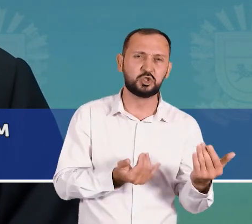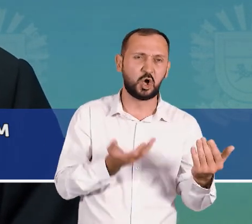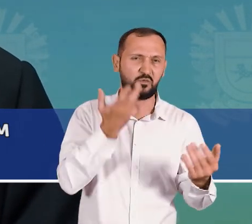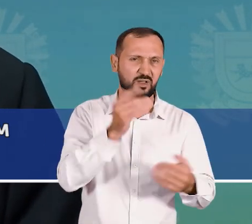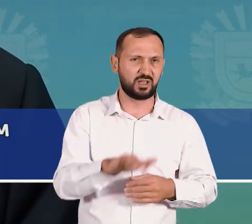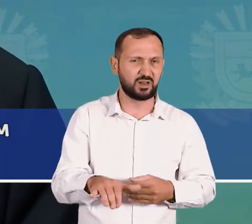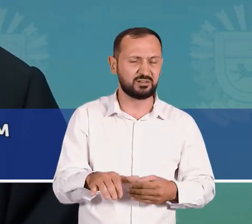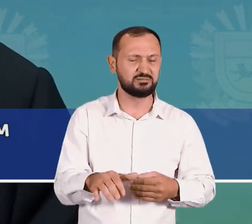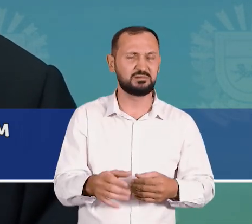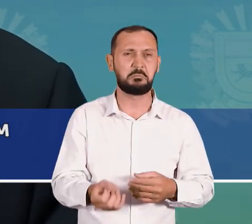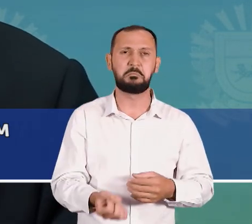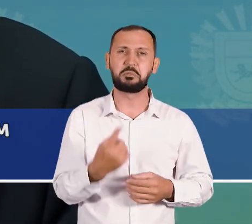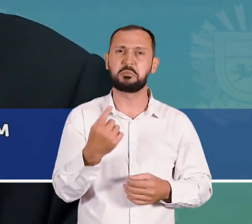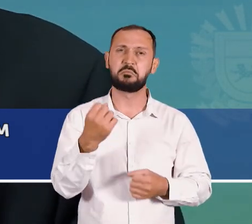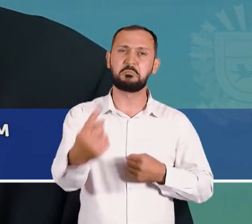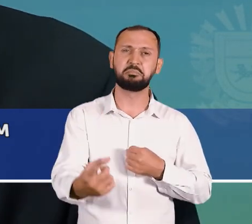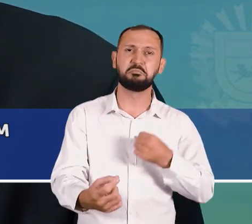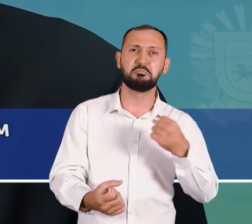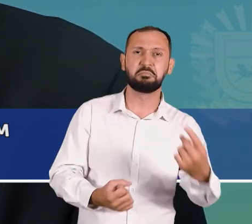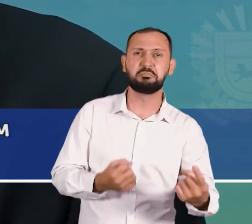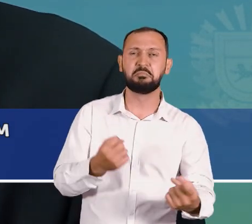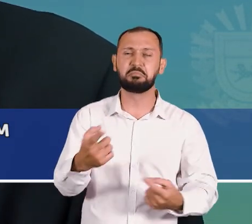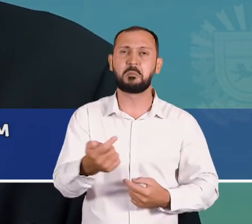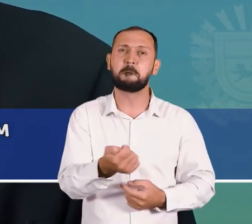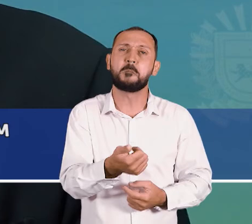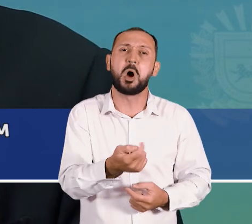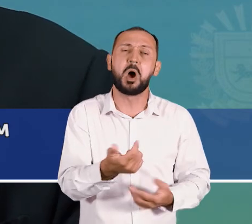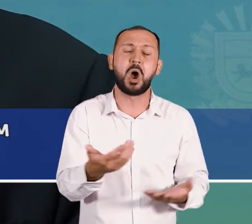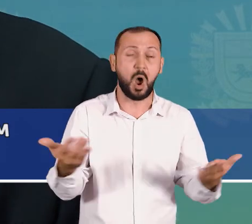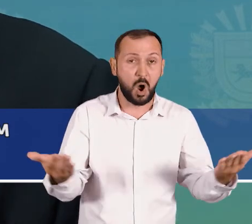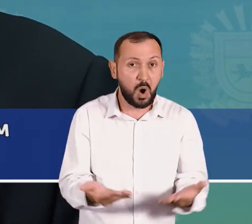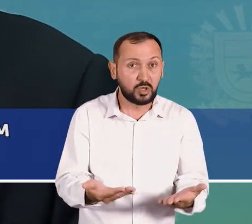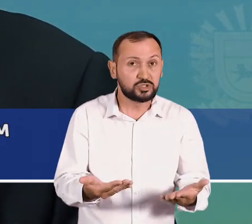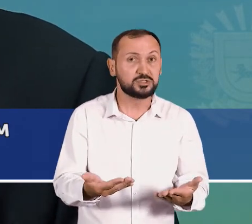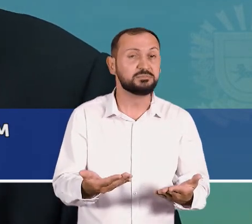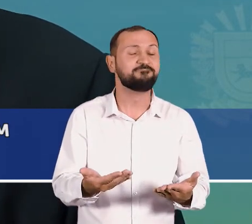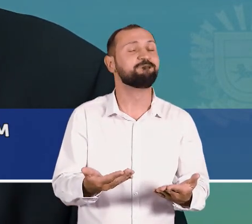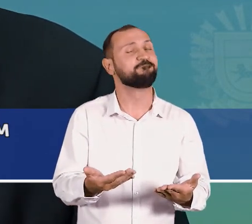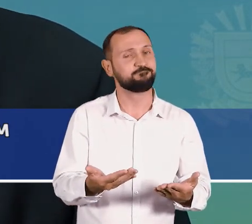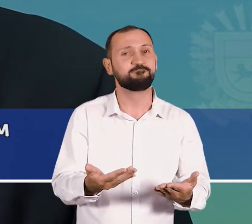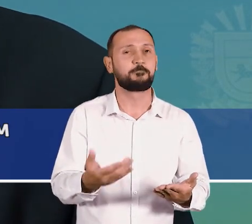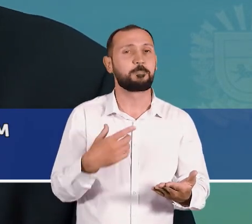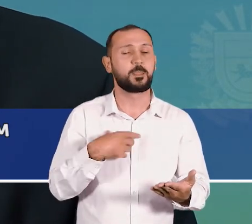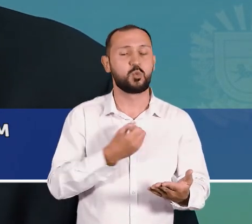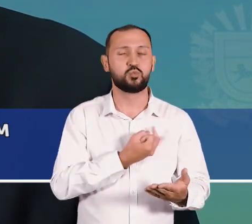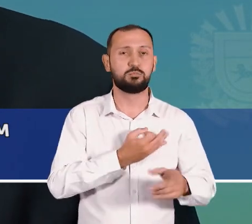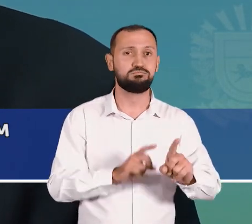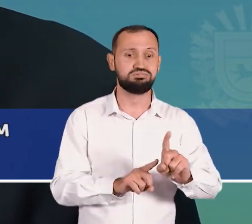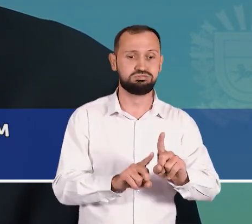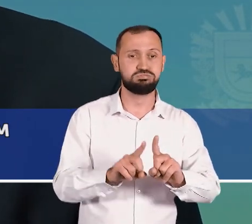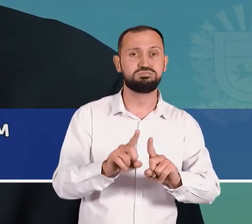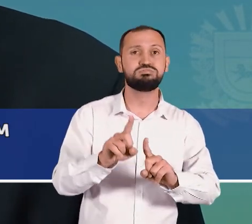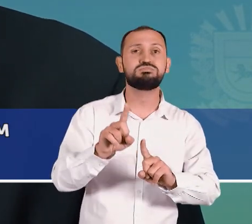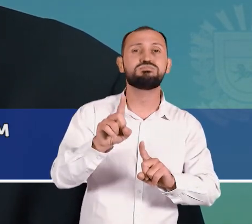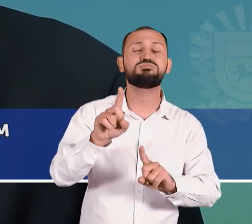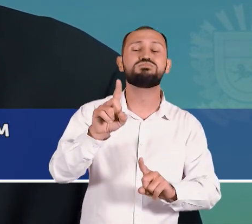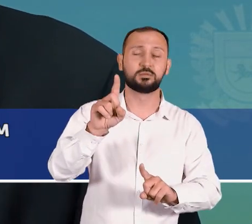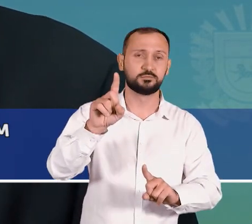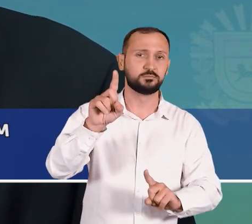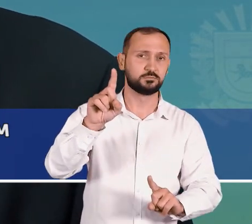câncer em jovens, em crianças, era muito pouco. Hoje tem aumentado